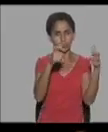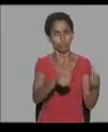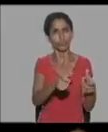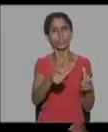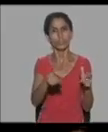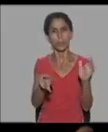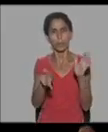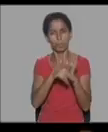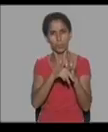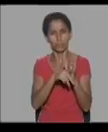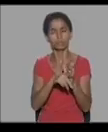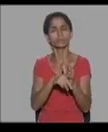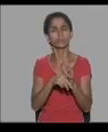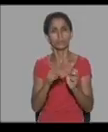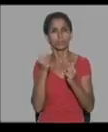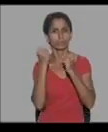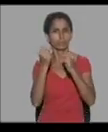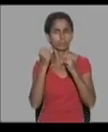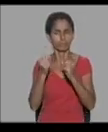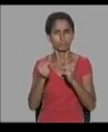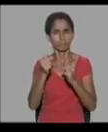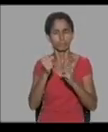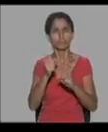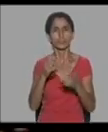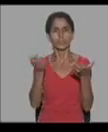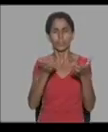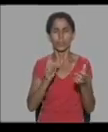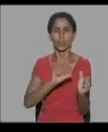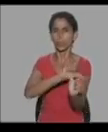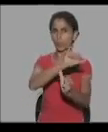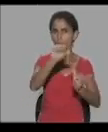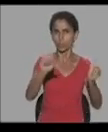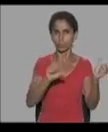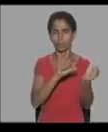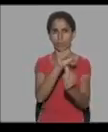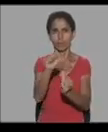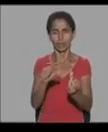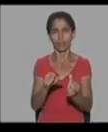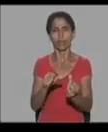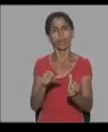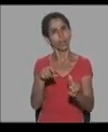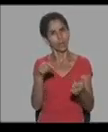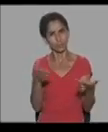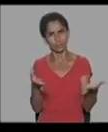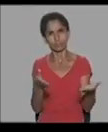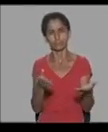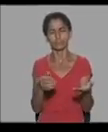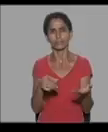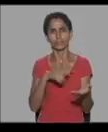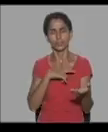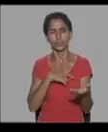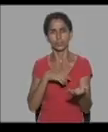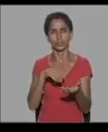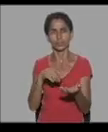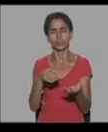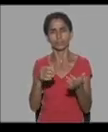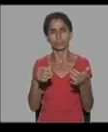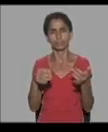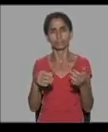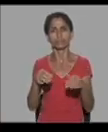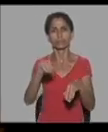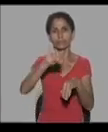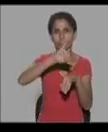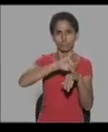de poder político, né? A ideia da gente era mudar o eixo desse centro, né?